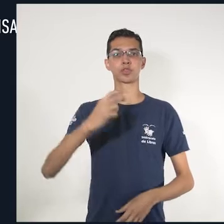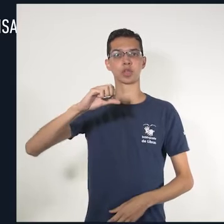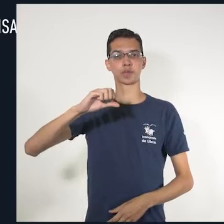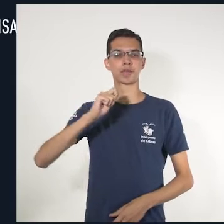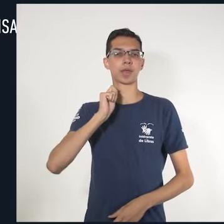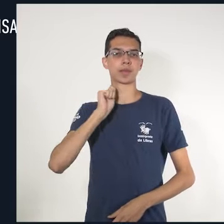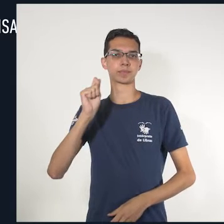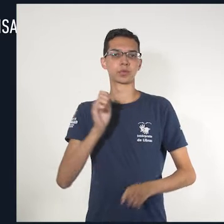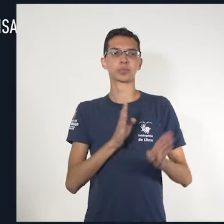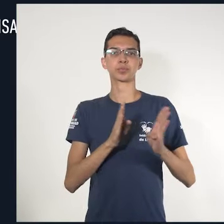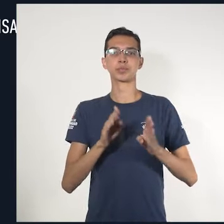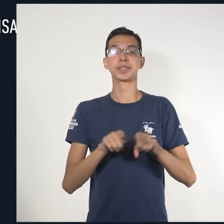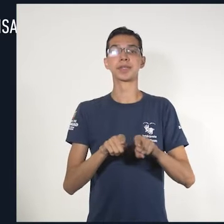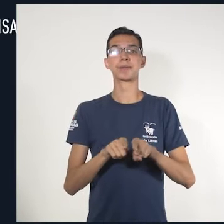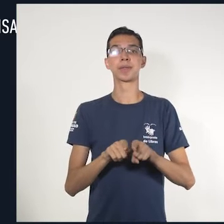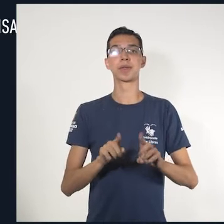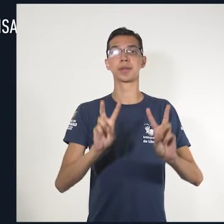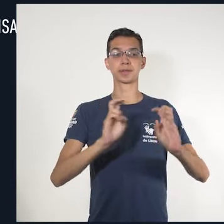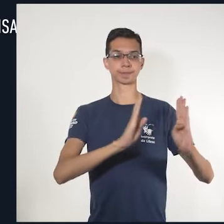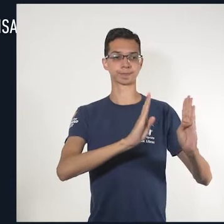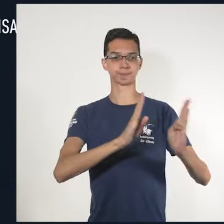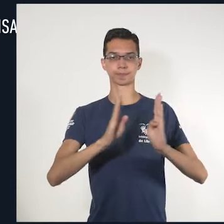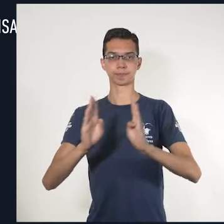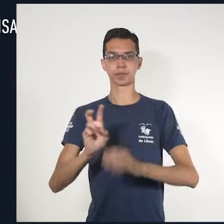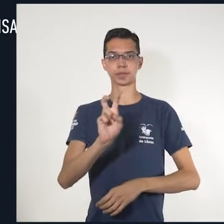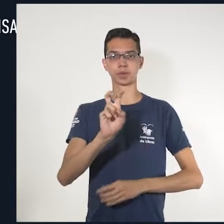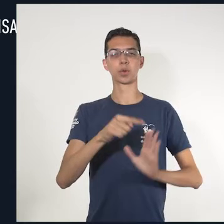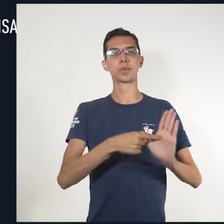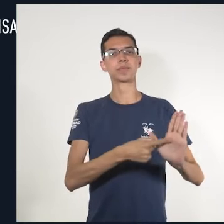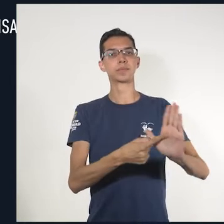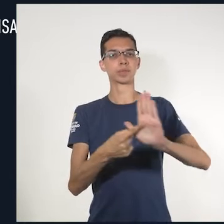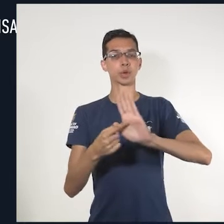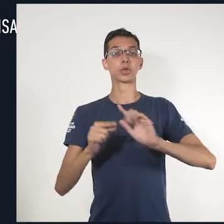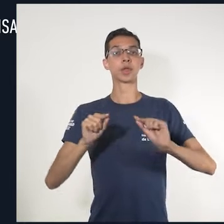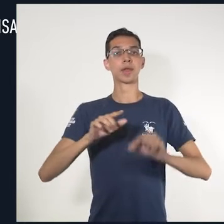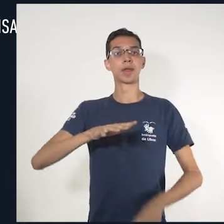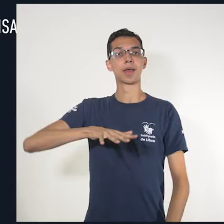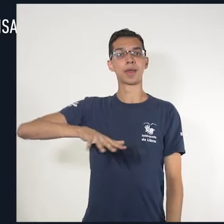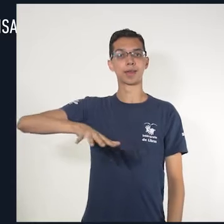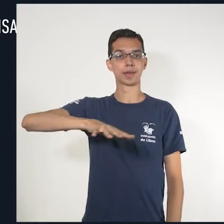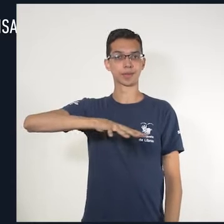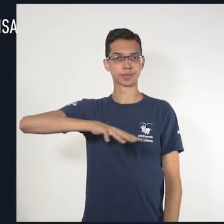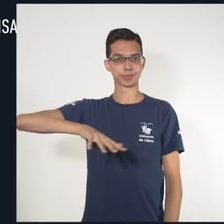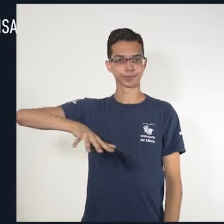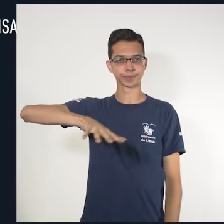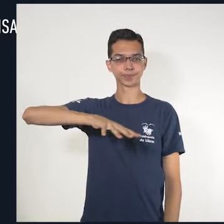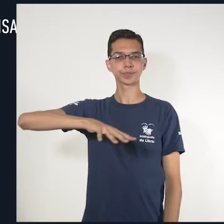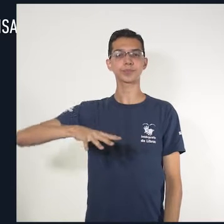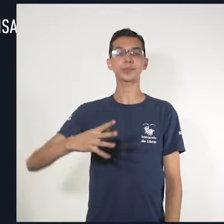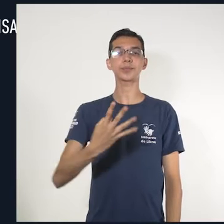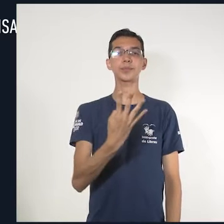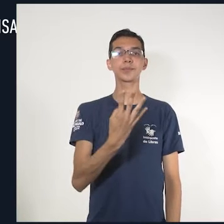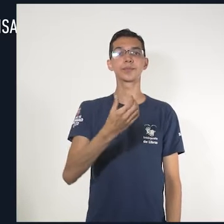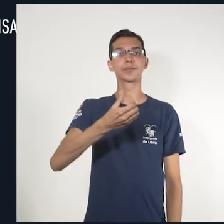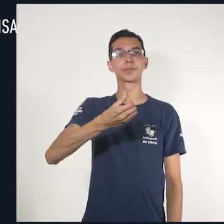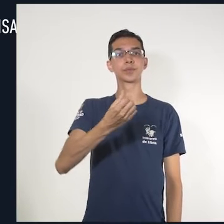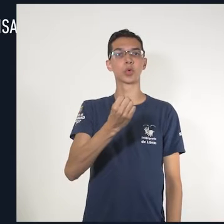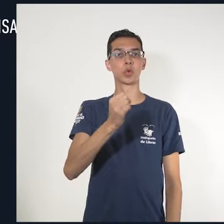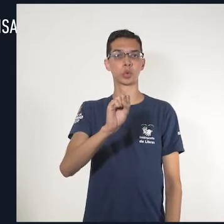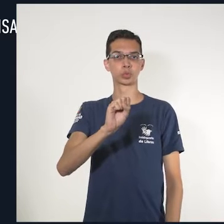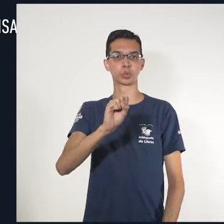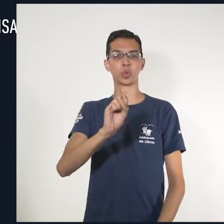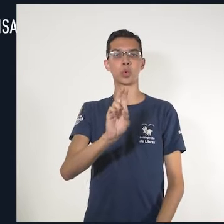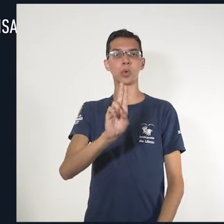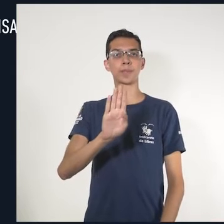na fase 5, a amostragem por sorteio aleatório na área de abrangência das 468 unidades básicas de saúde,